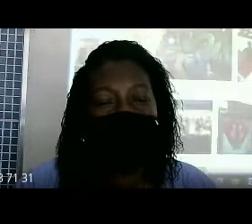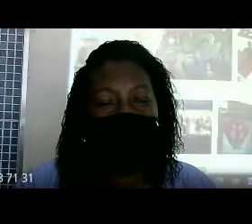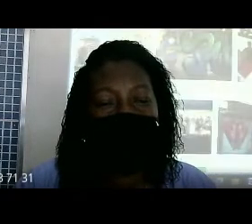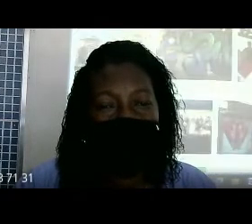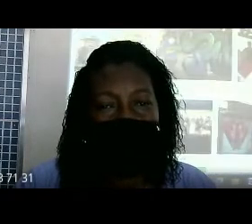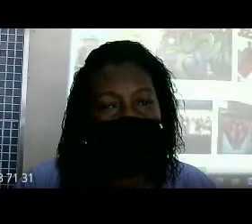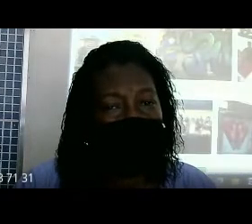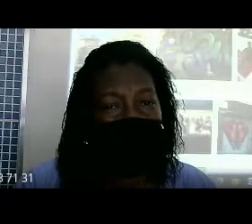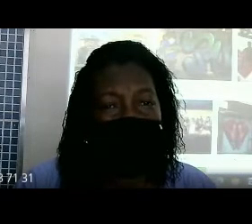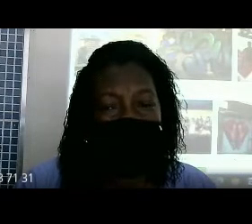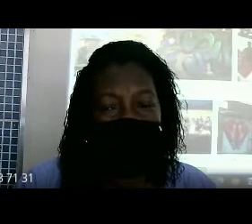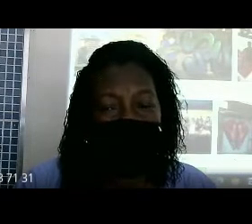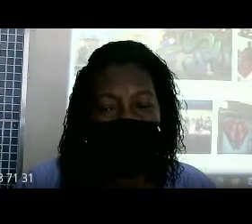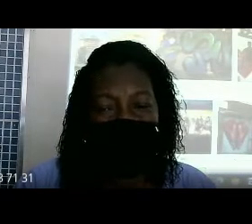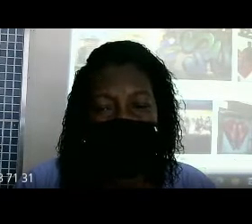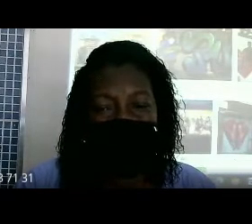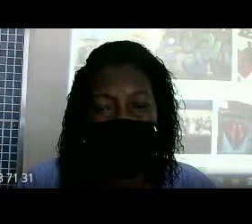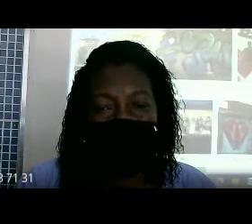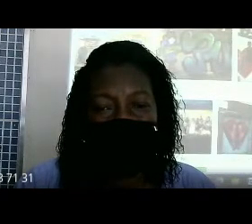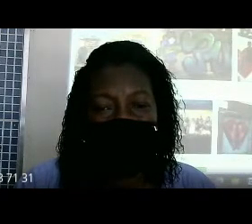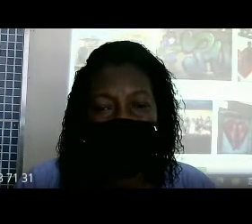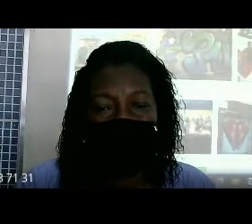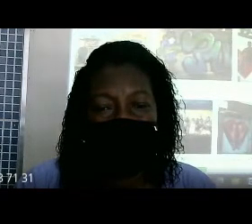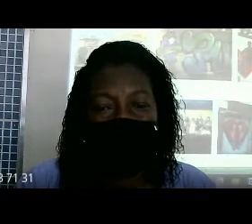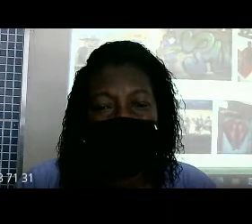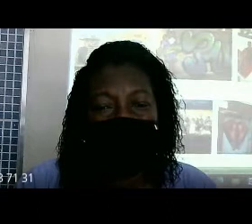Ah, da menininha. Esse é famosíssimo.